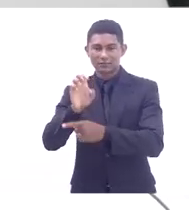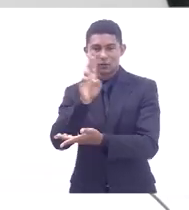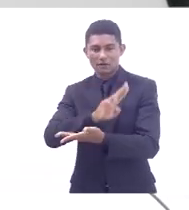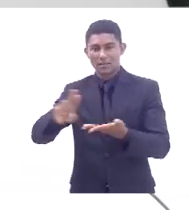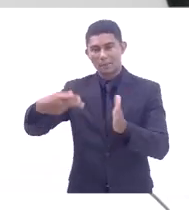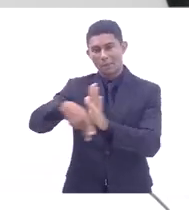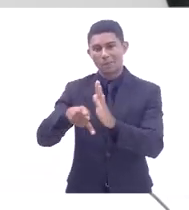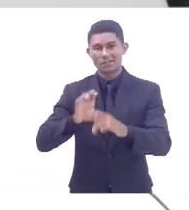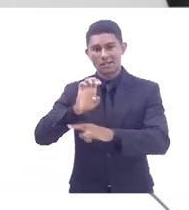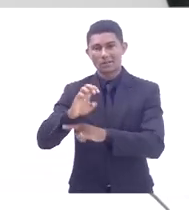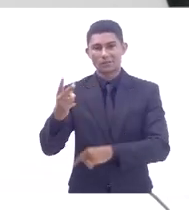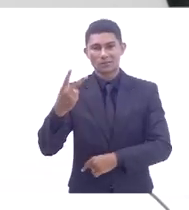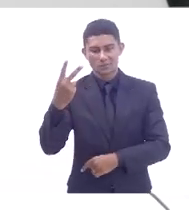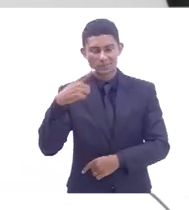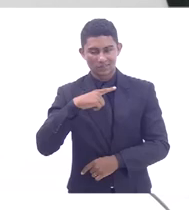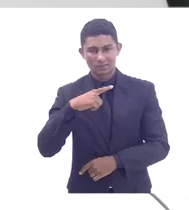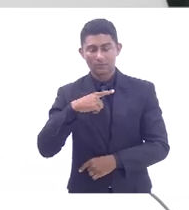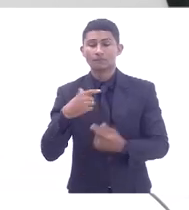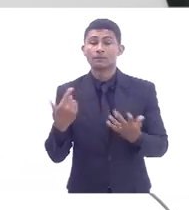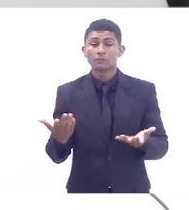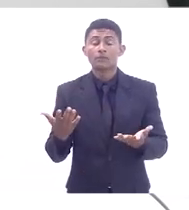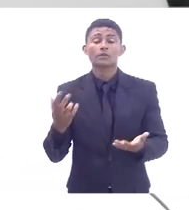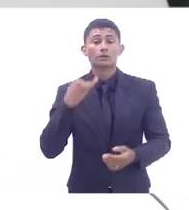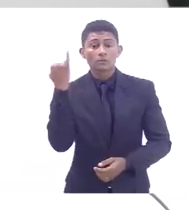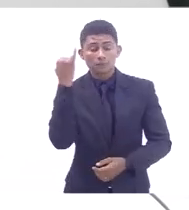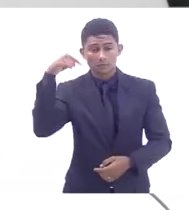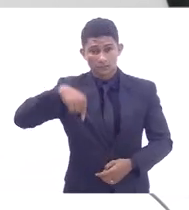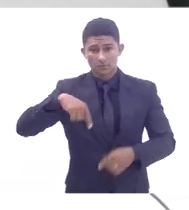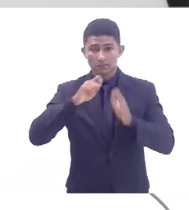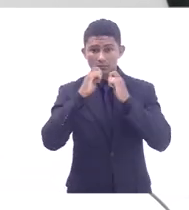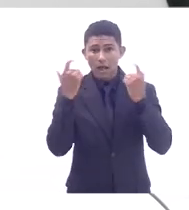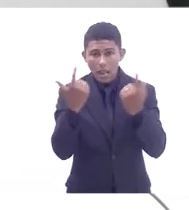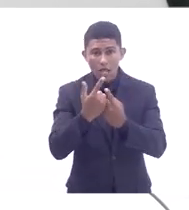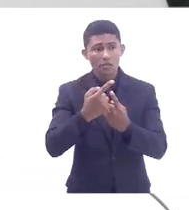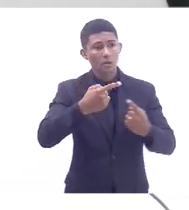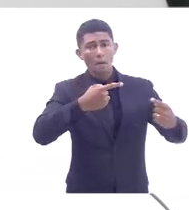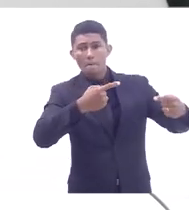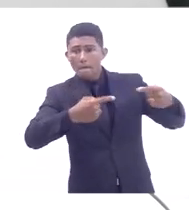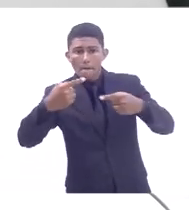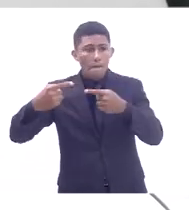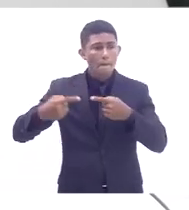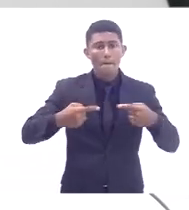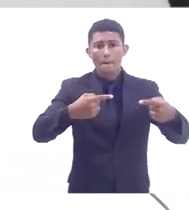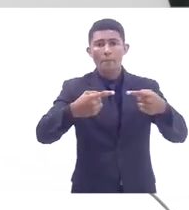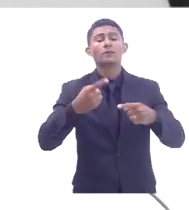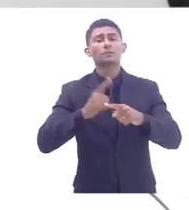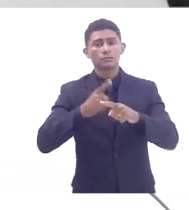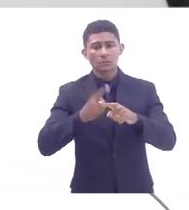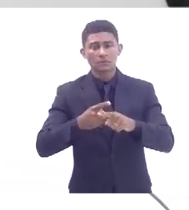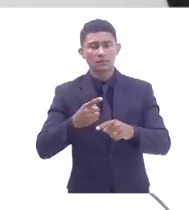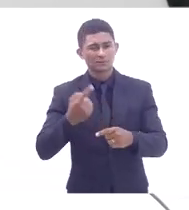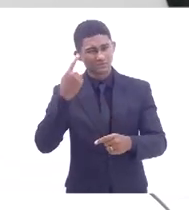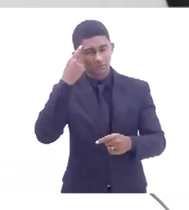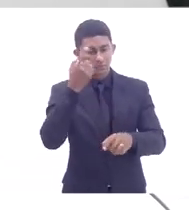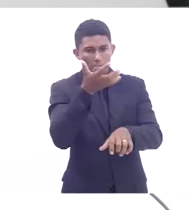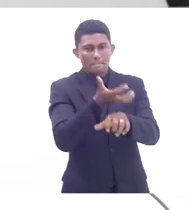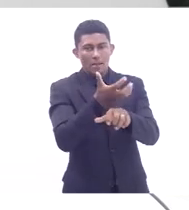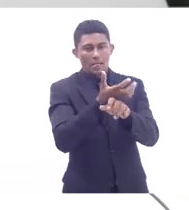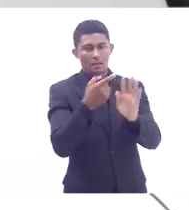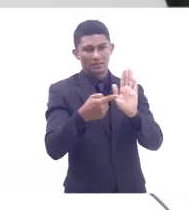importante discutir isso que é essa esta casa parlamentar chegou a deliberar sobre a matéria e